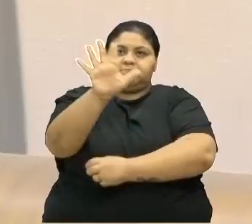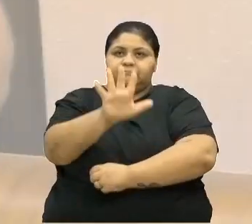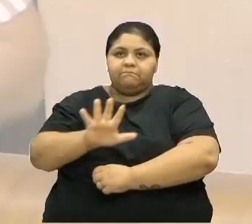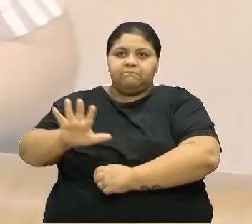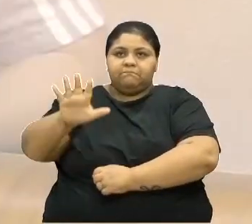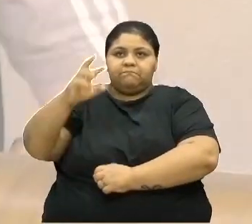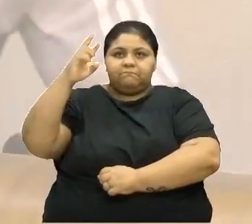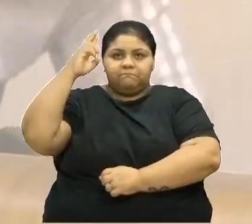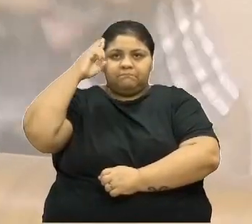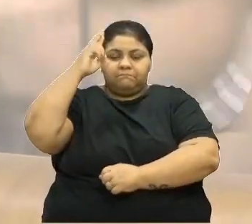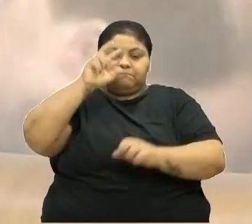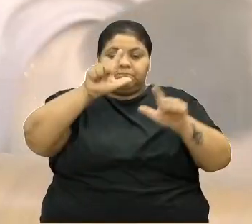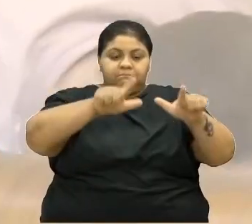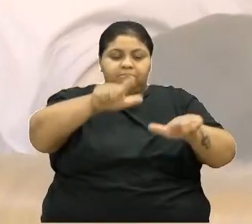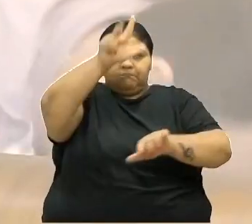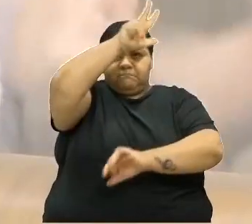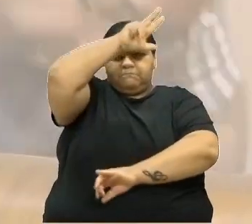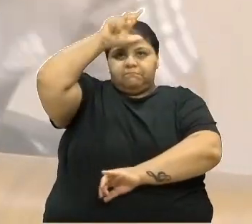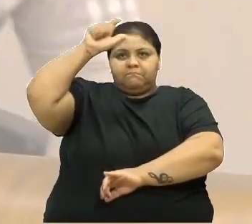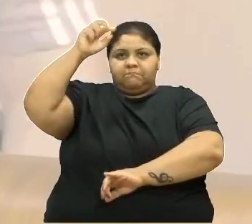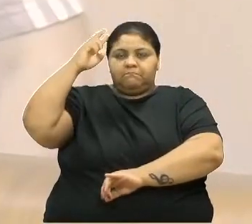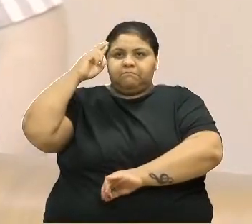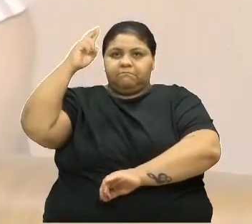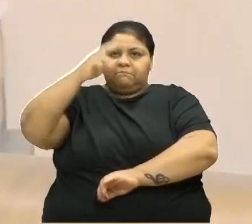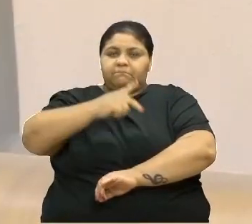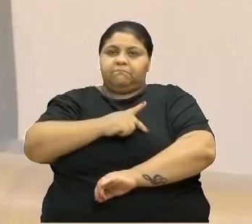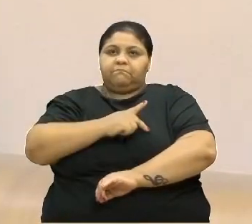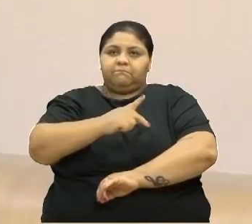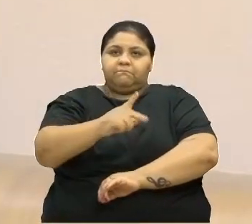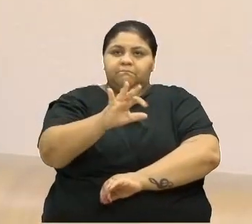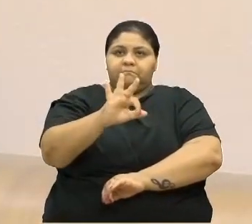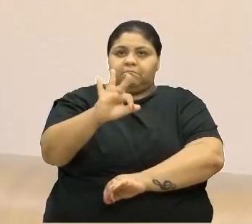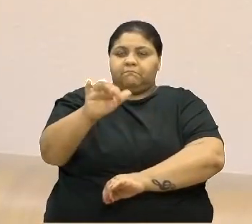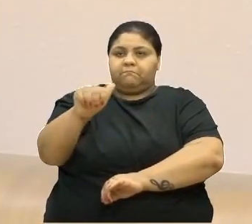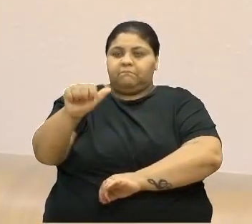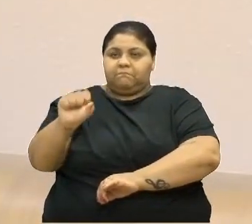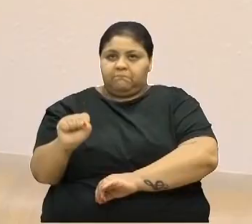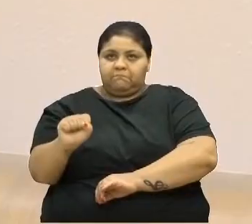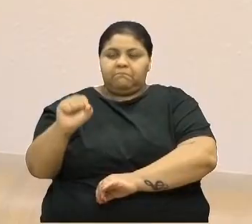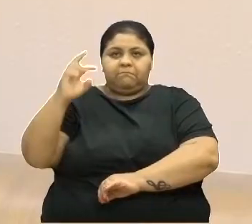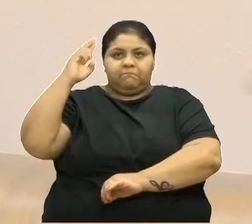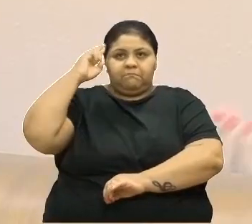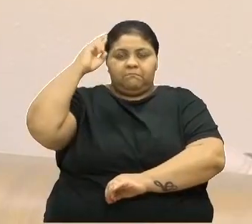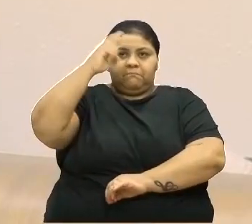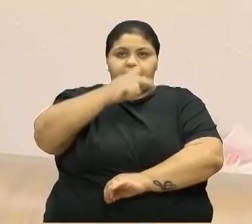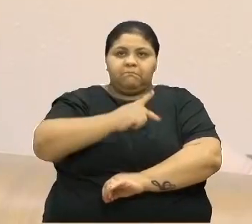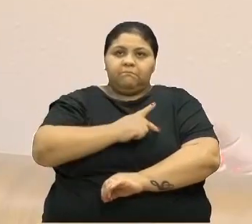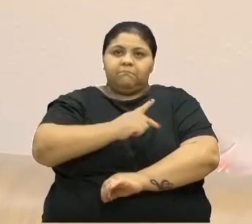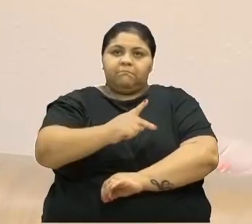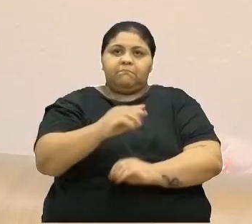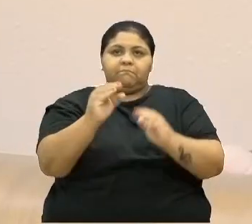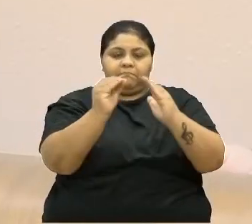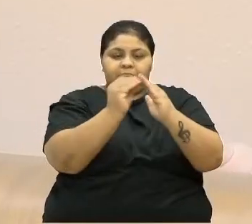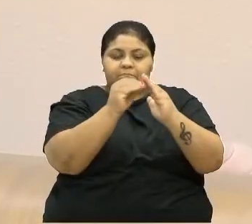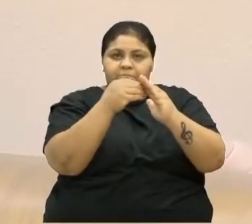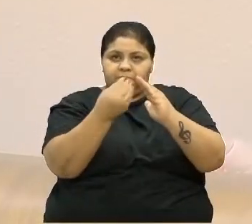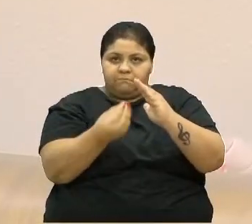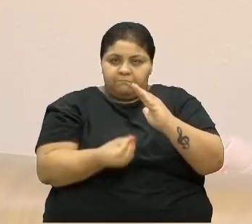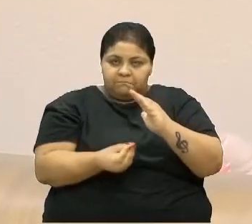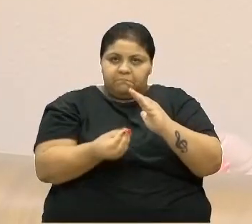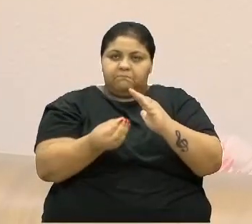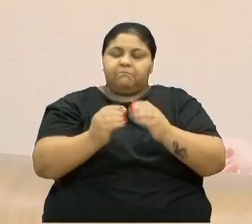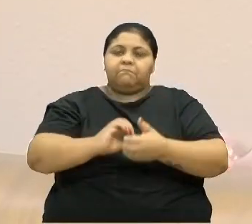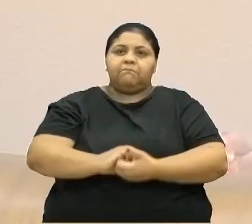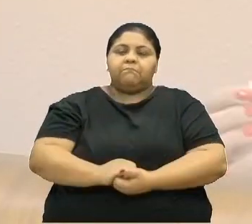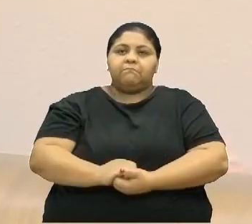do chefe de gabinete do prefeito, do diretor-presidente da Fundação de Assistência Social, do diretor-presidente do Serviço Autônomo Municipal de Água